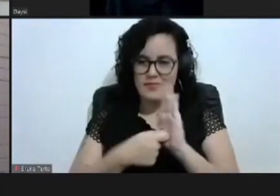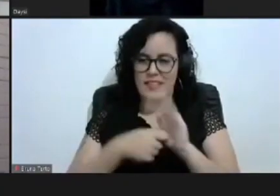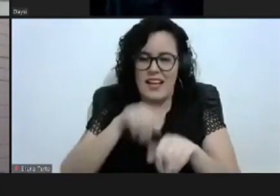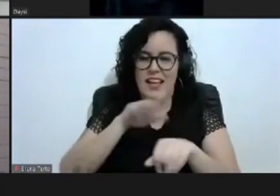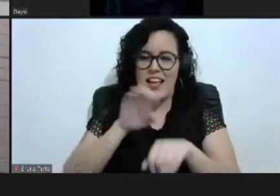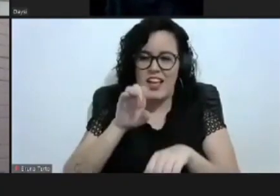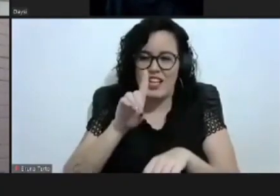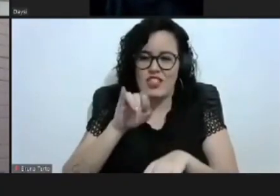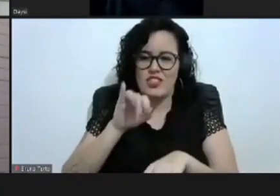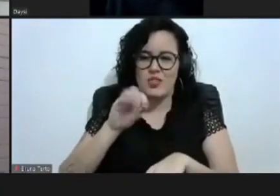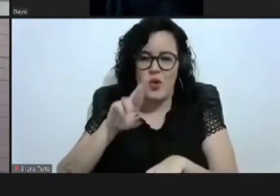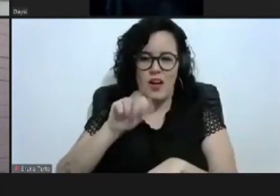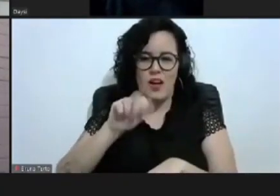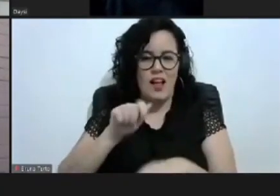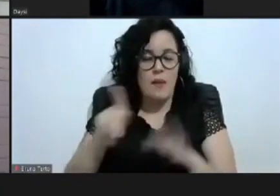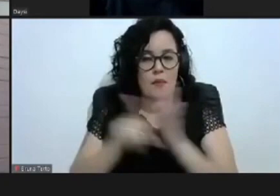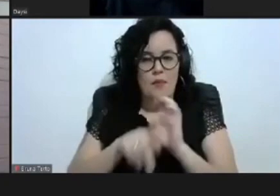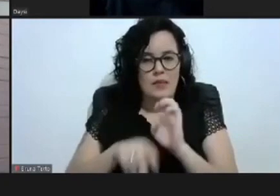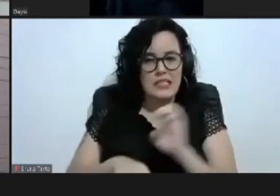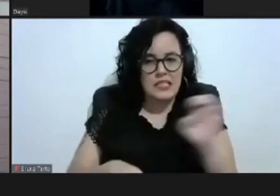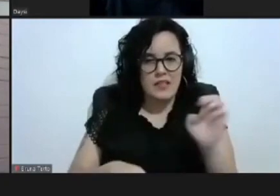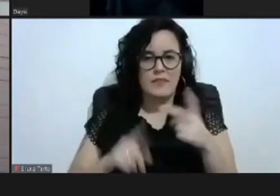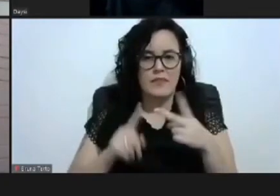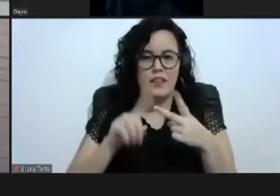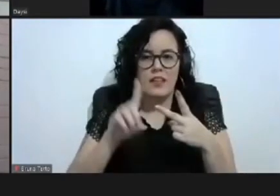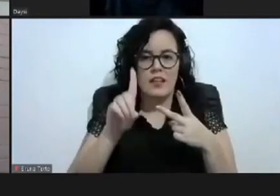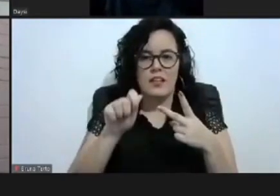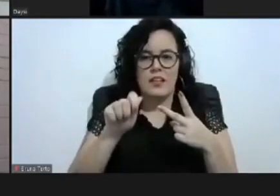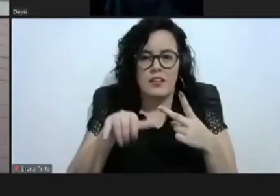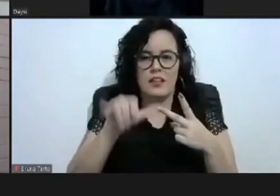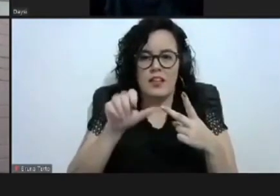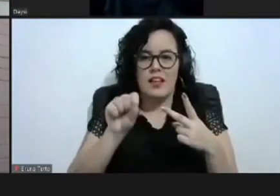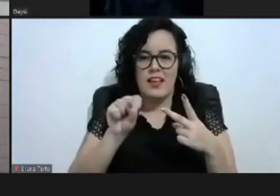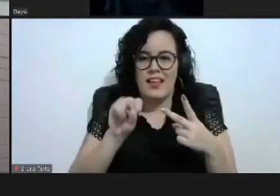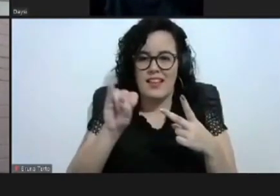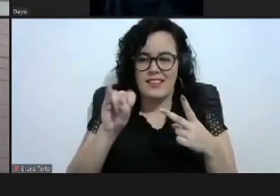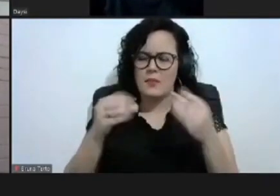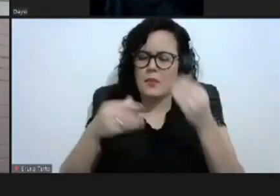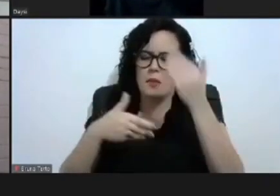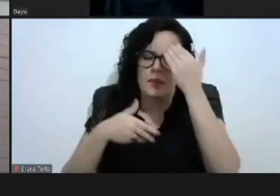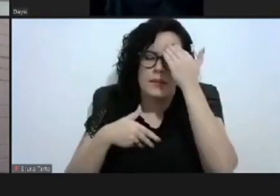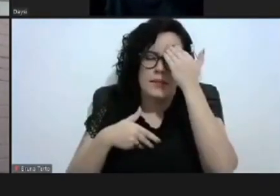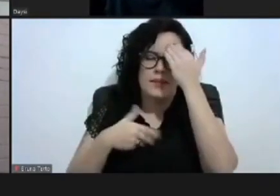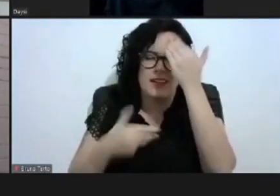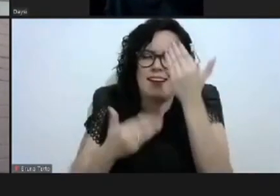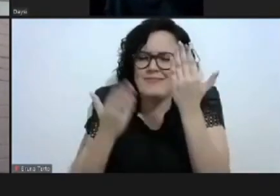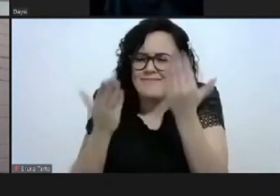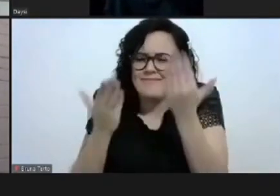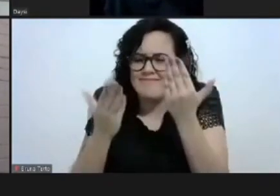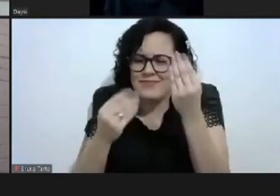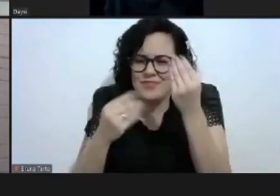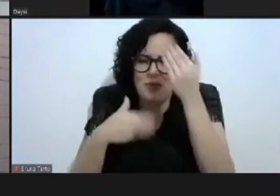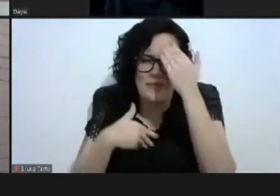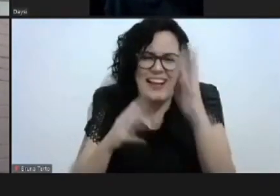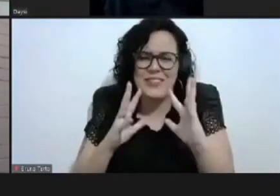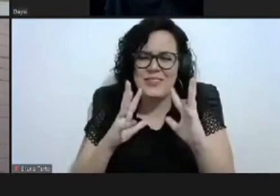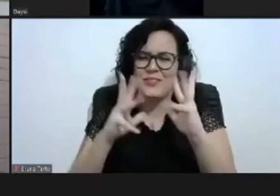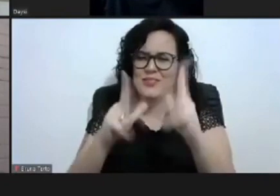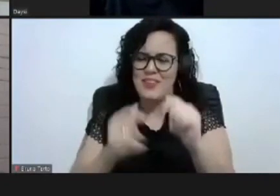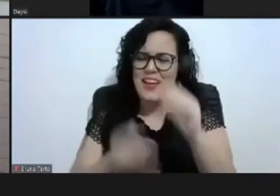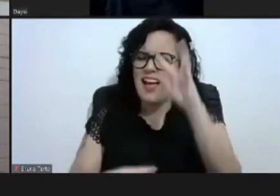Esquerda, Deise Bregantini, a todas minha gratidão imensa, viu, gente, estou falando rapidinho porque meu tempo é